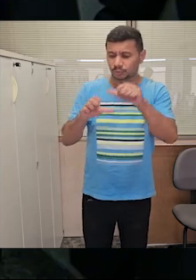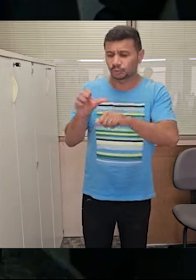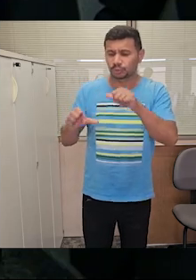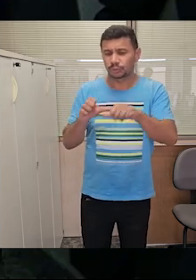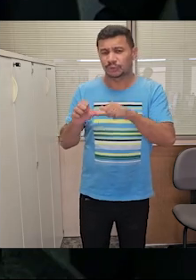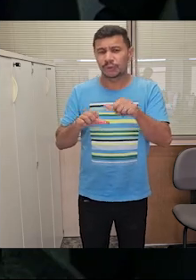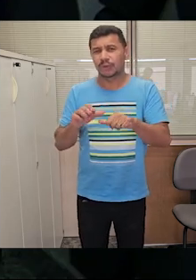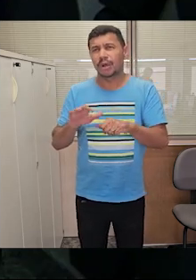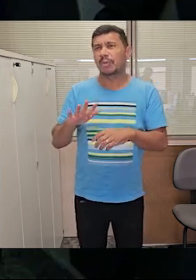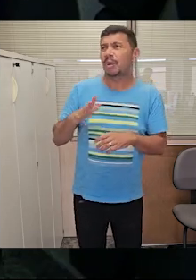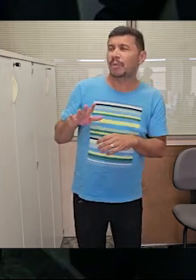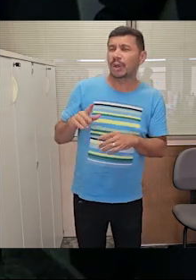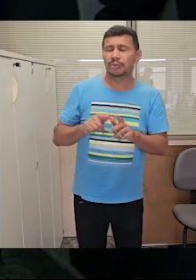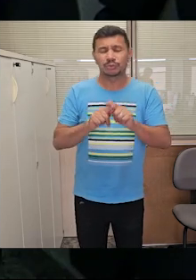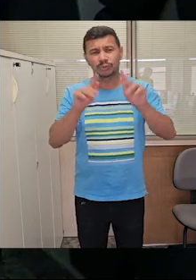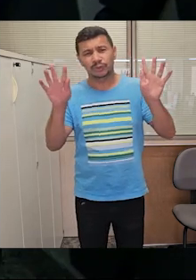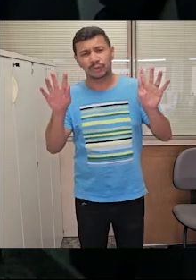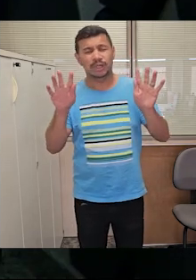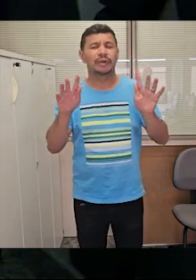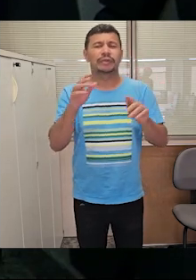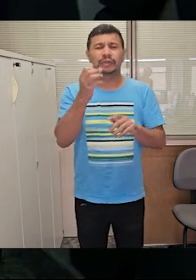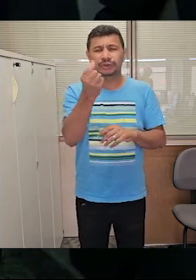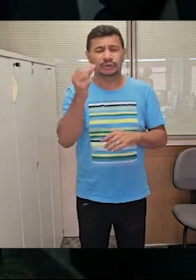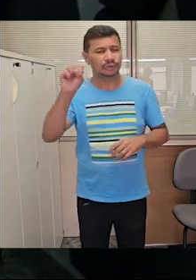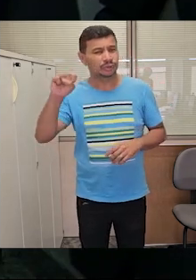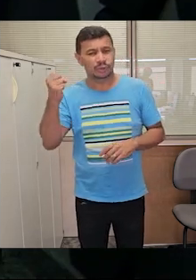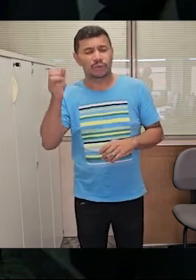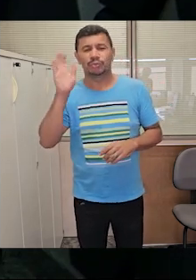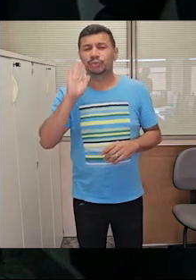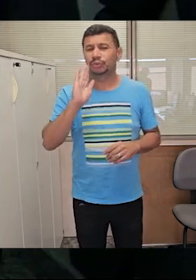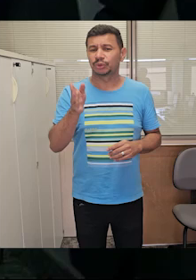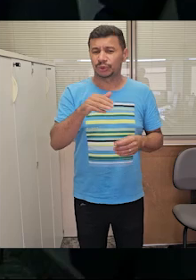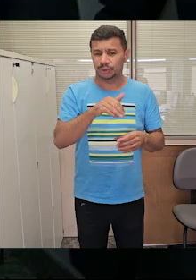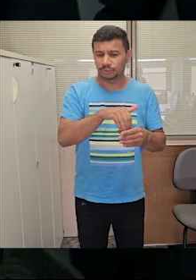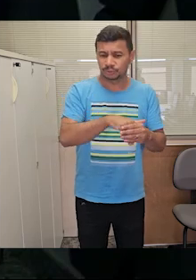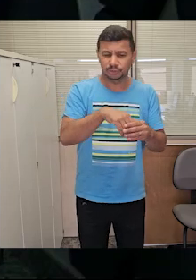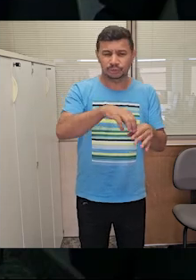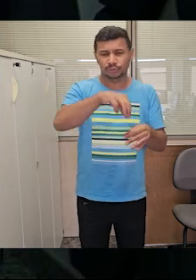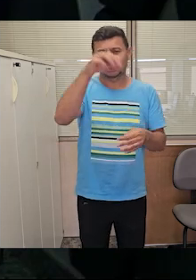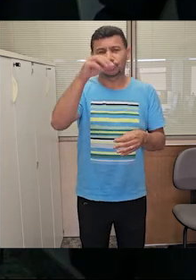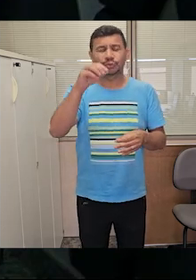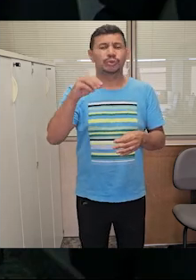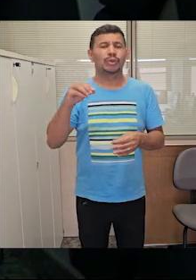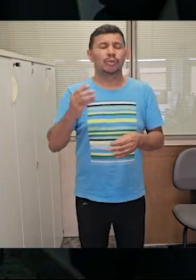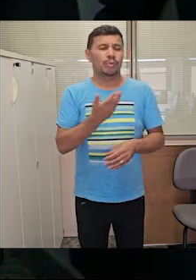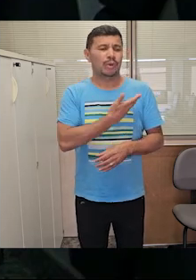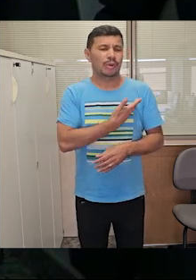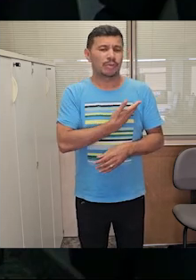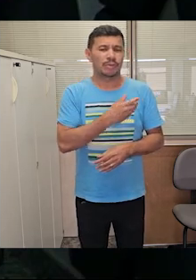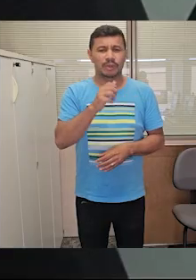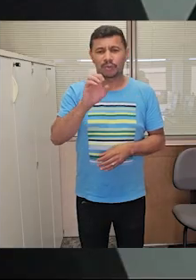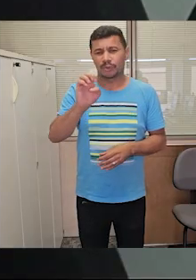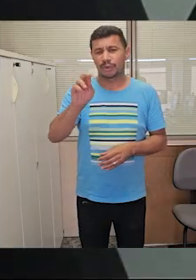greve de 68 lá, já tinha eleito o companheiro Ibrahim. Sim,